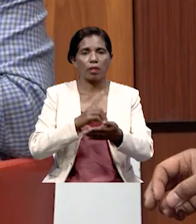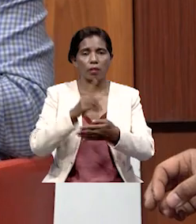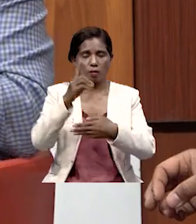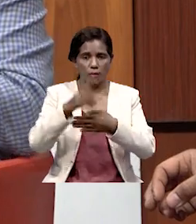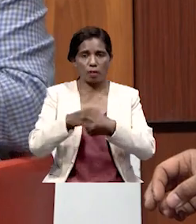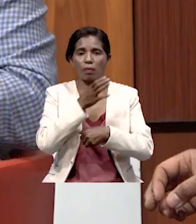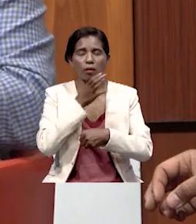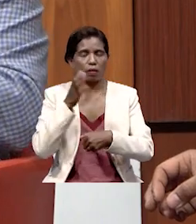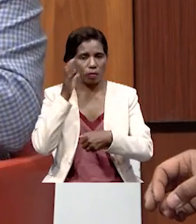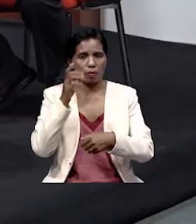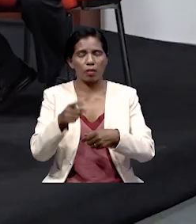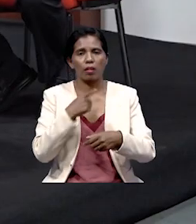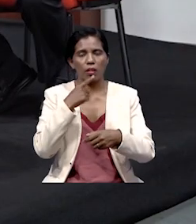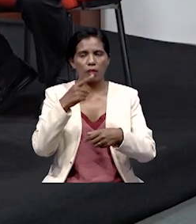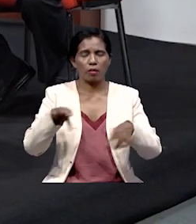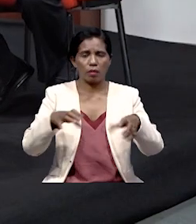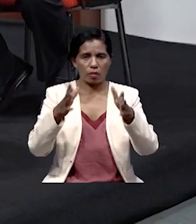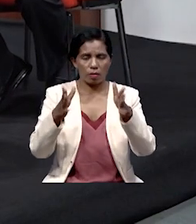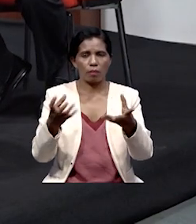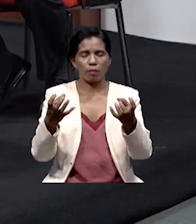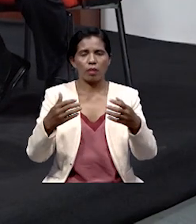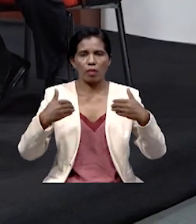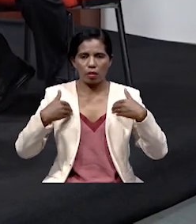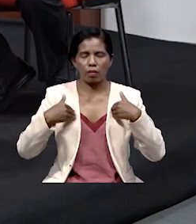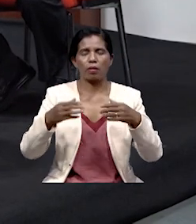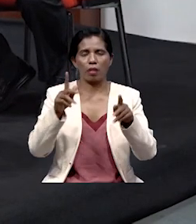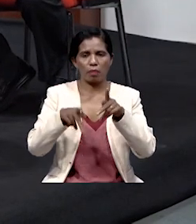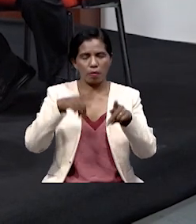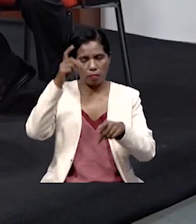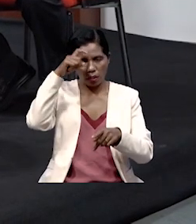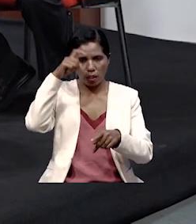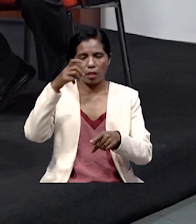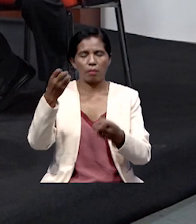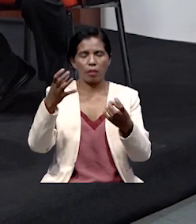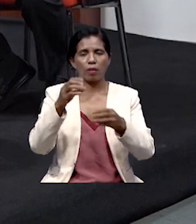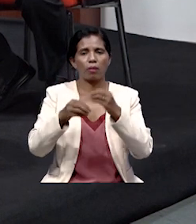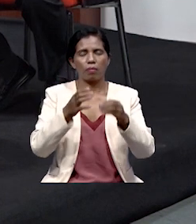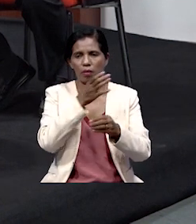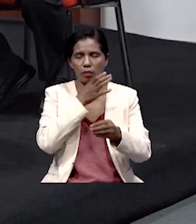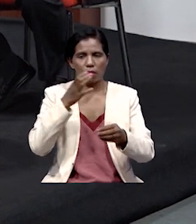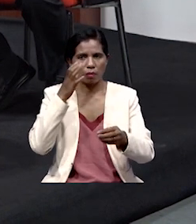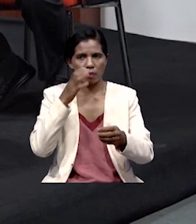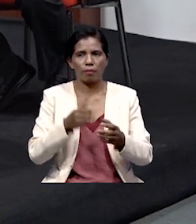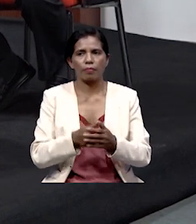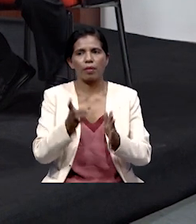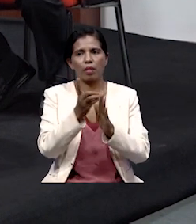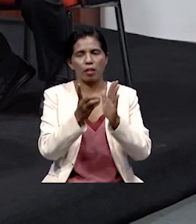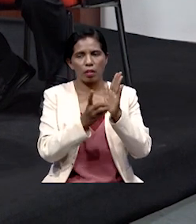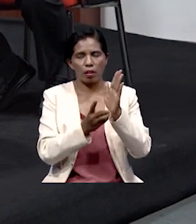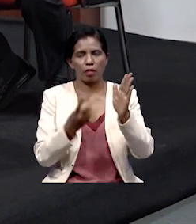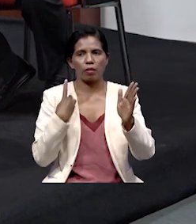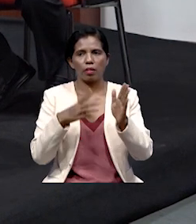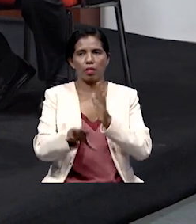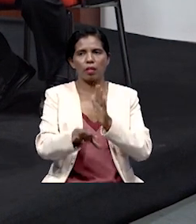agricultura, mas que recurso humano barak e aona conhecimento con ba agricultura moderno. E a dados de mim te retan